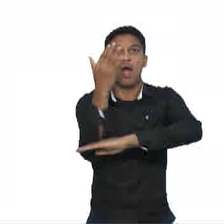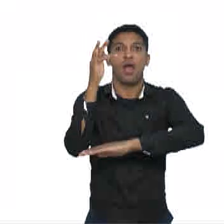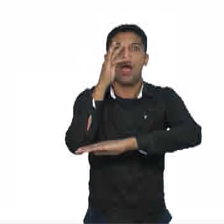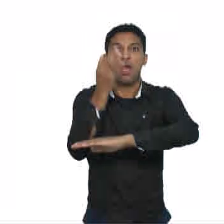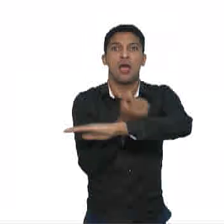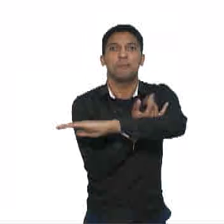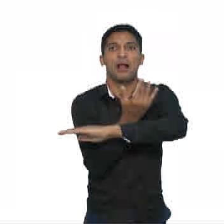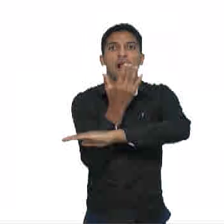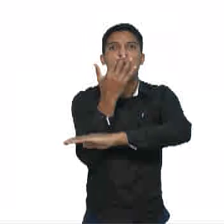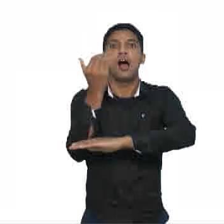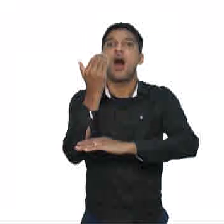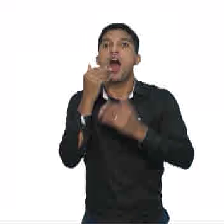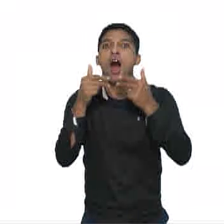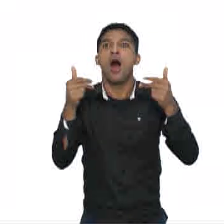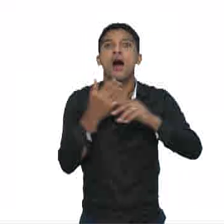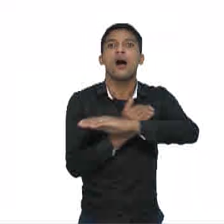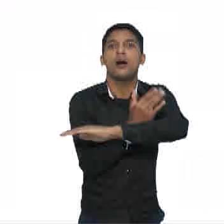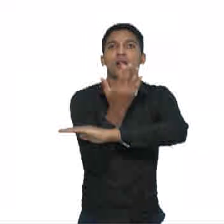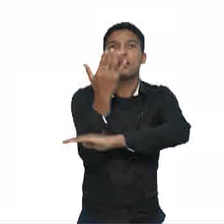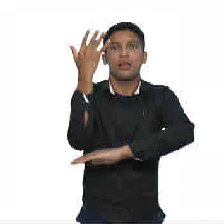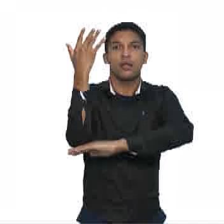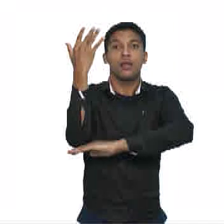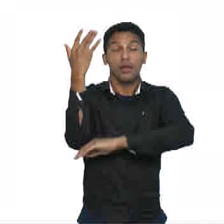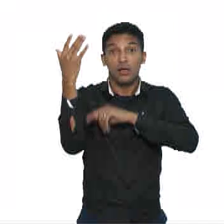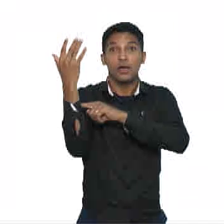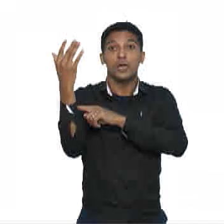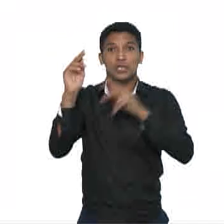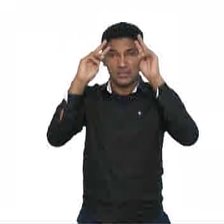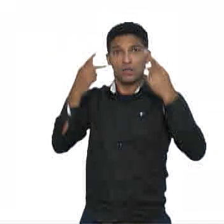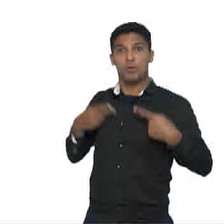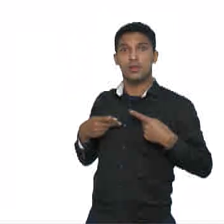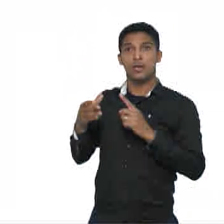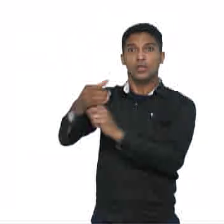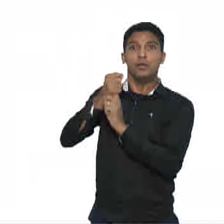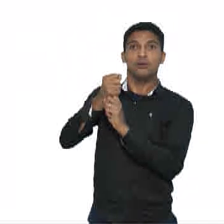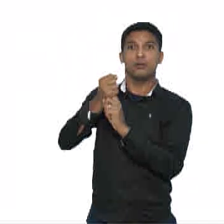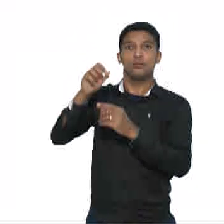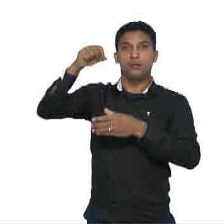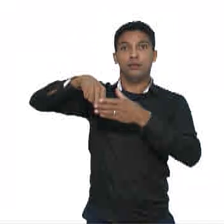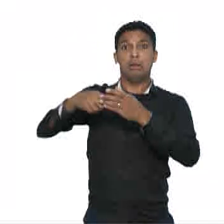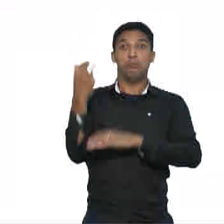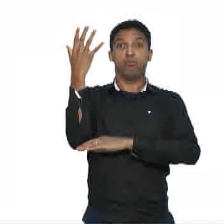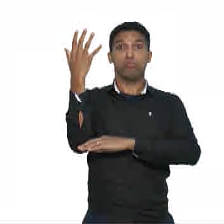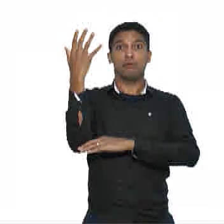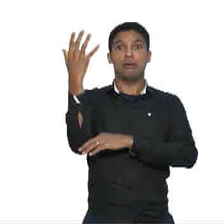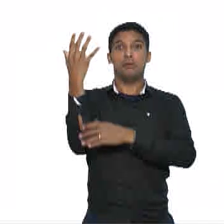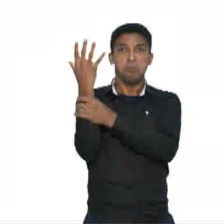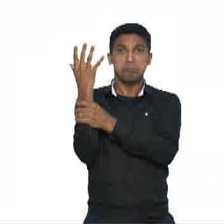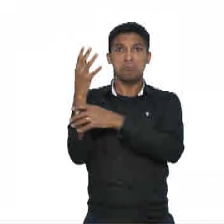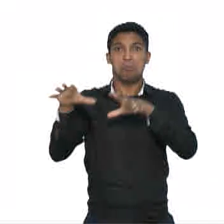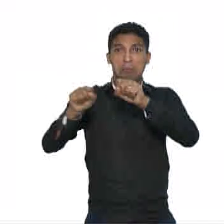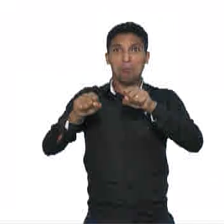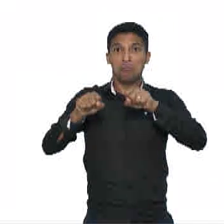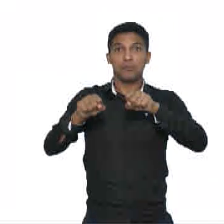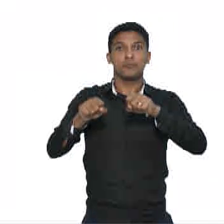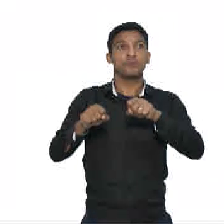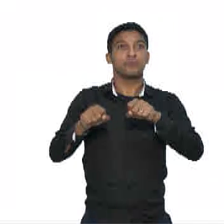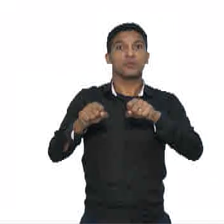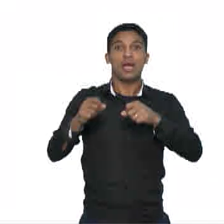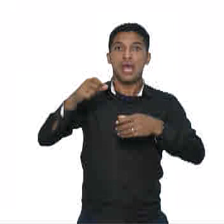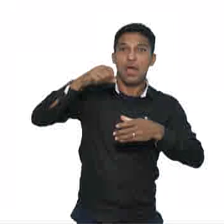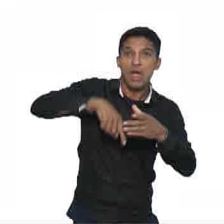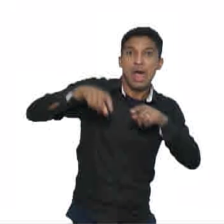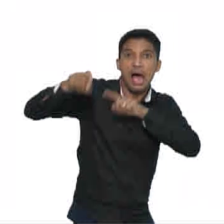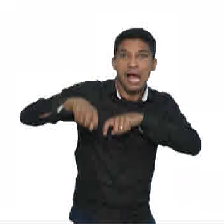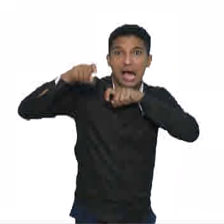mútuas entre os dois grupos. direta da interação do ser humano com o